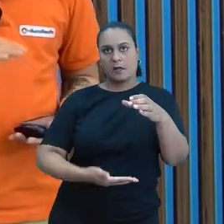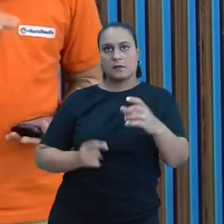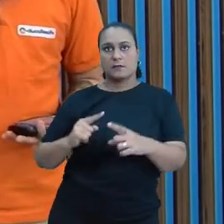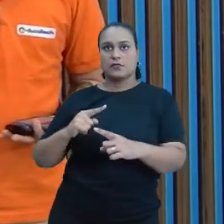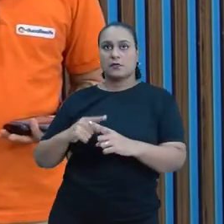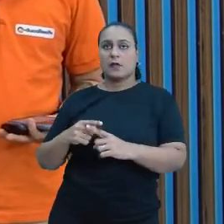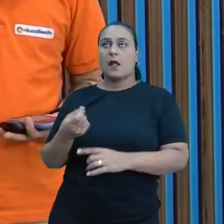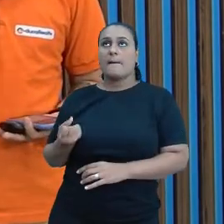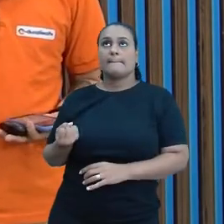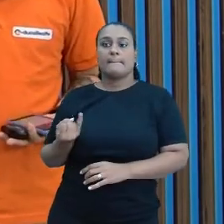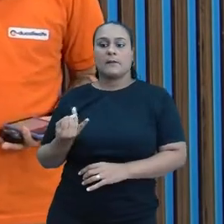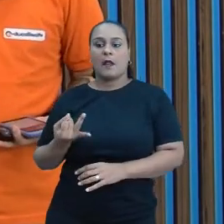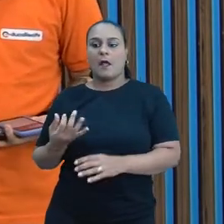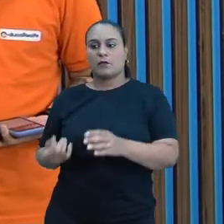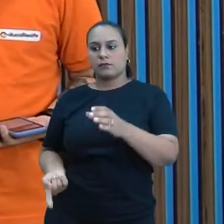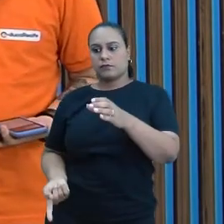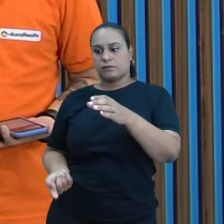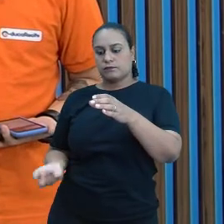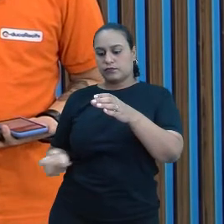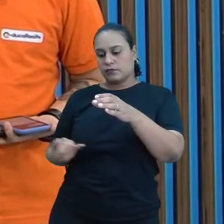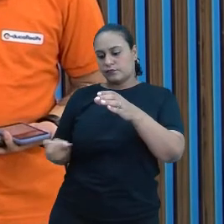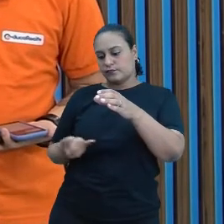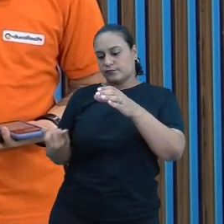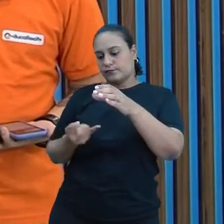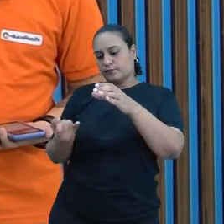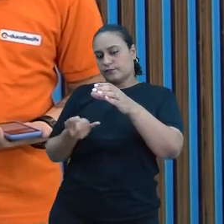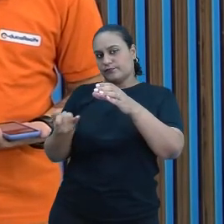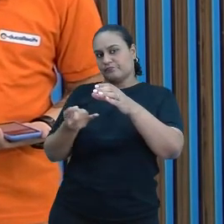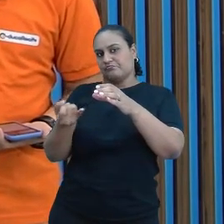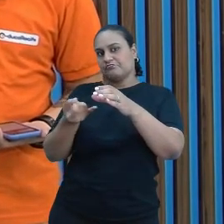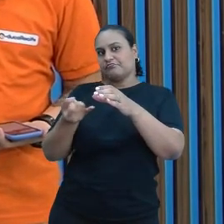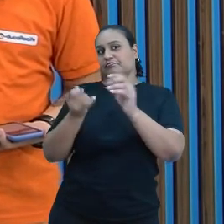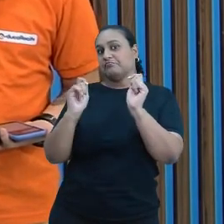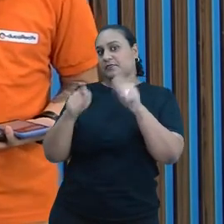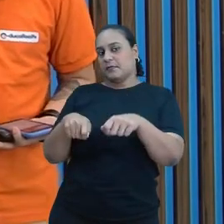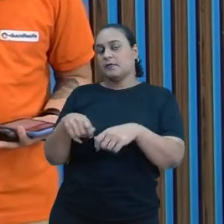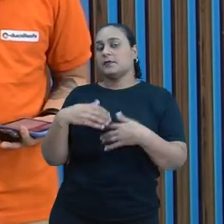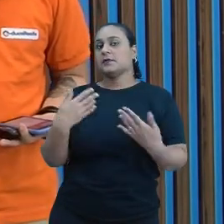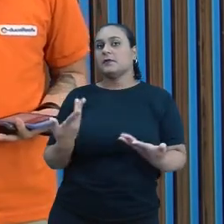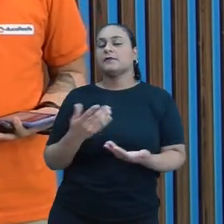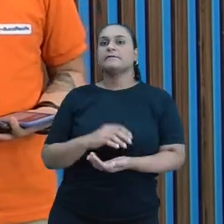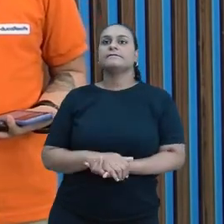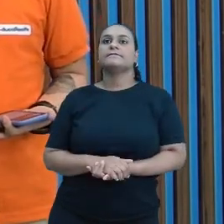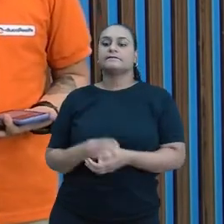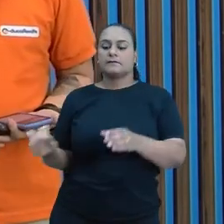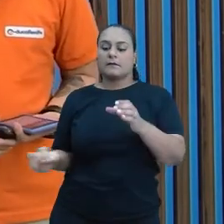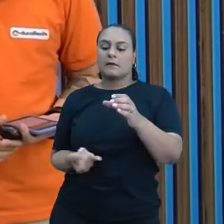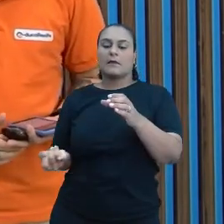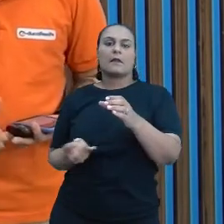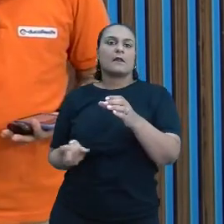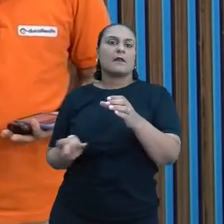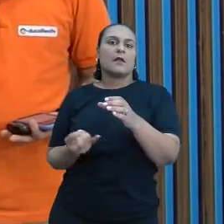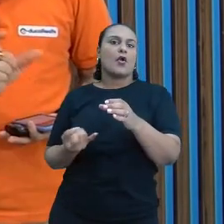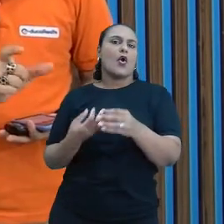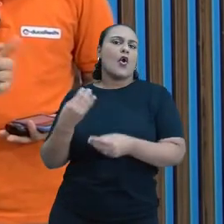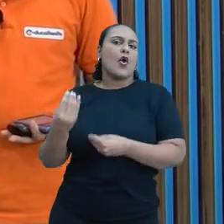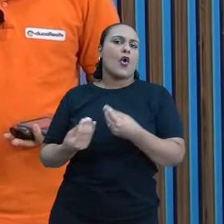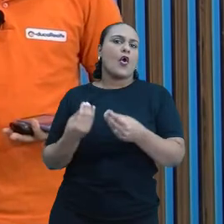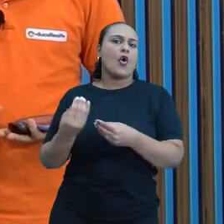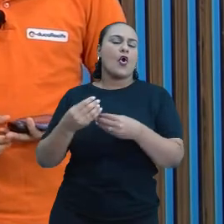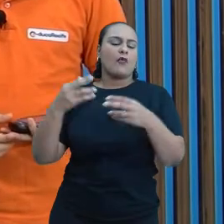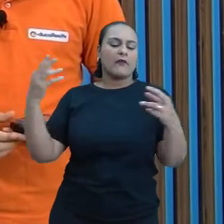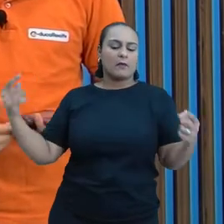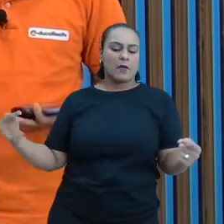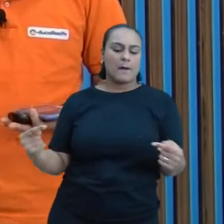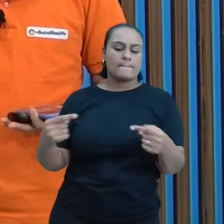número de fatiamentos que eu possa ter. E a gente vai perceber que esse número de vezes aí, daqui a pouco a gente vai começar a relacionar com